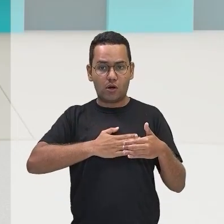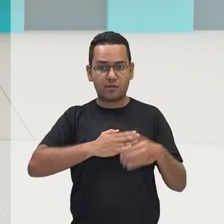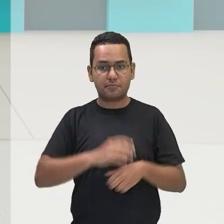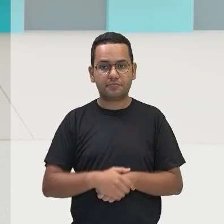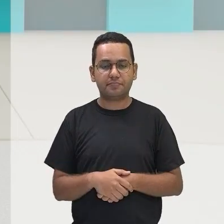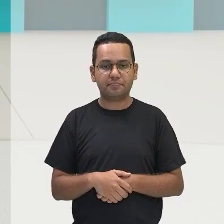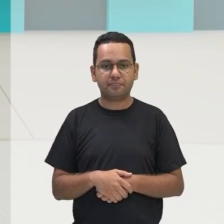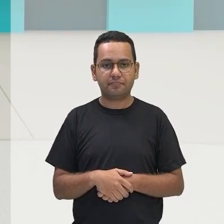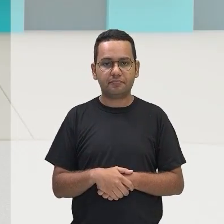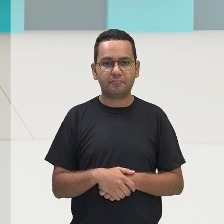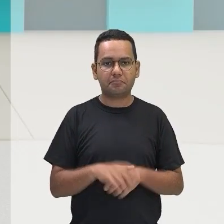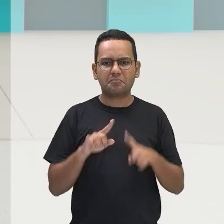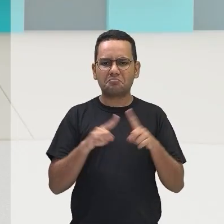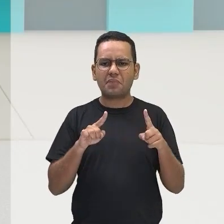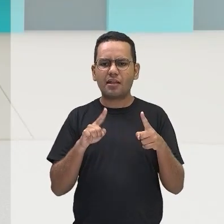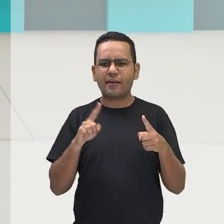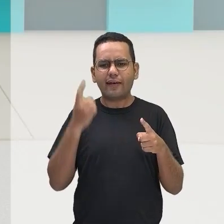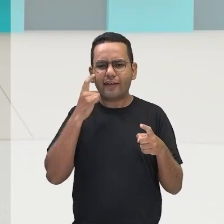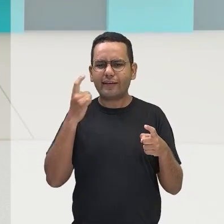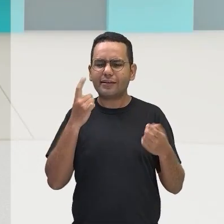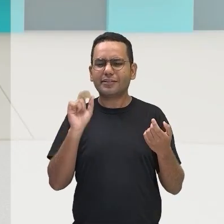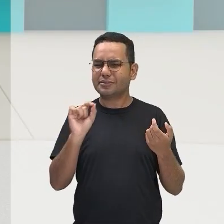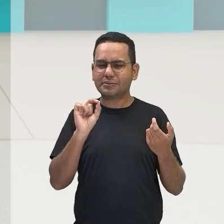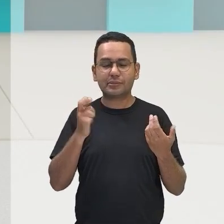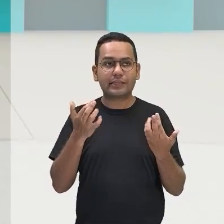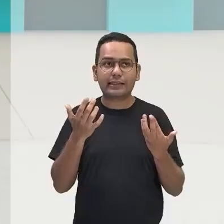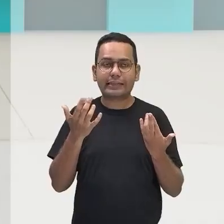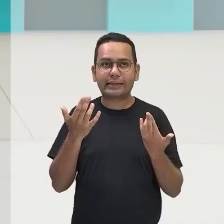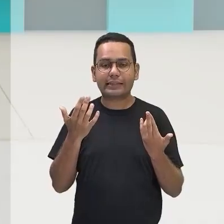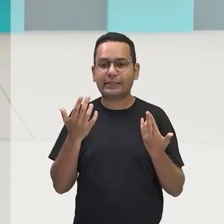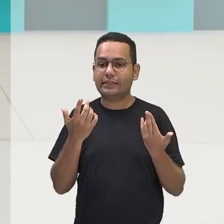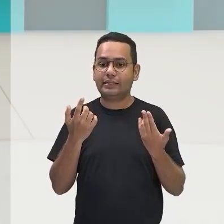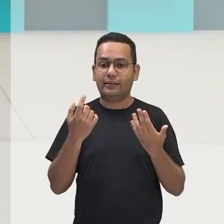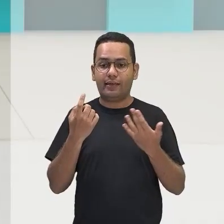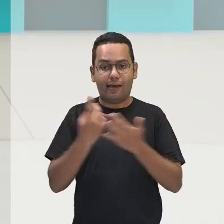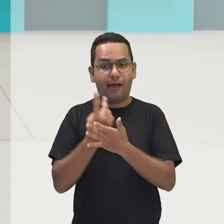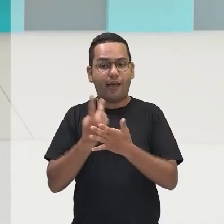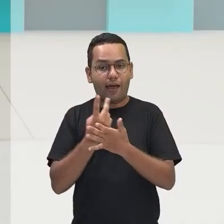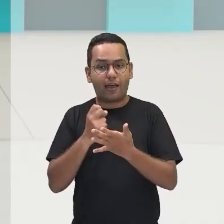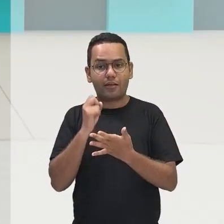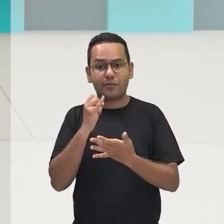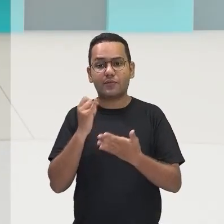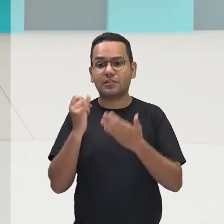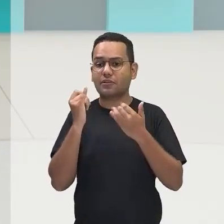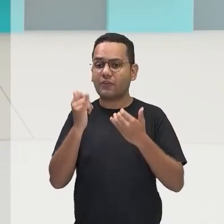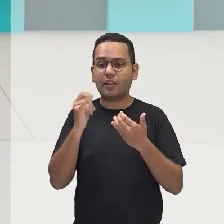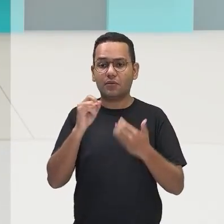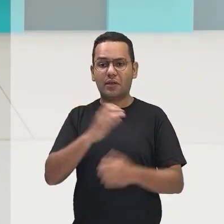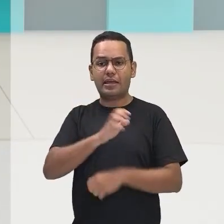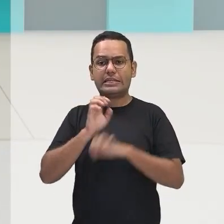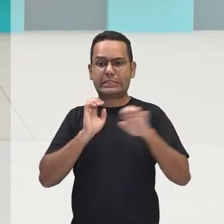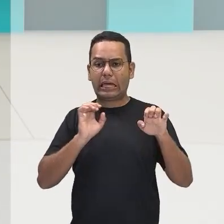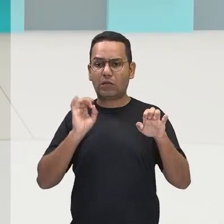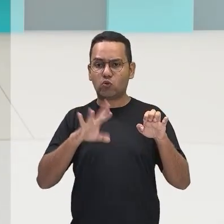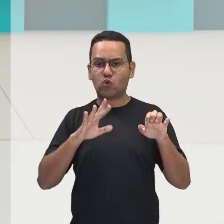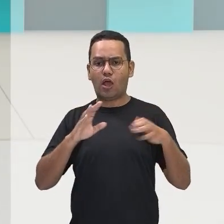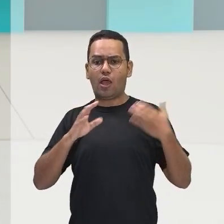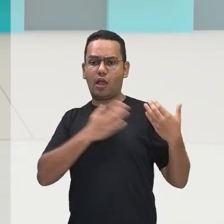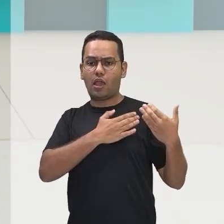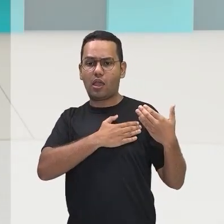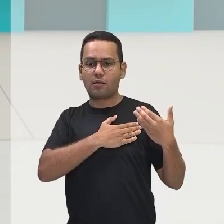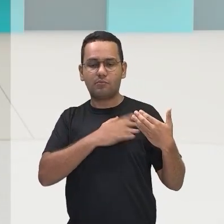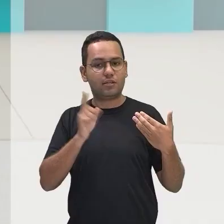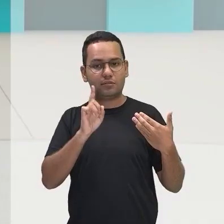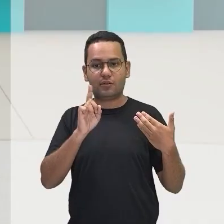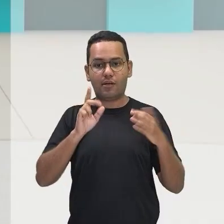o nosso coração fica do lado esquerdo. Ele só tem uma pequena inclinação. E aí, cada risquinho desse que vocês estão vendo aí,